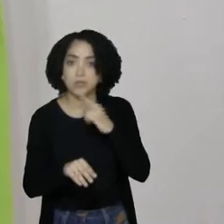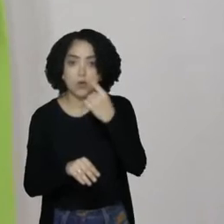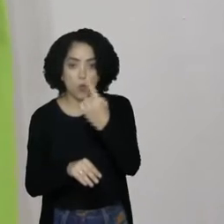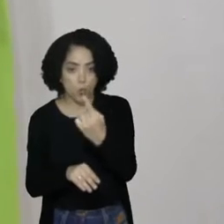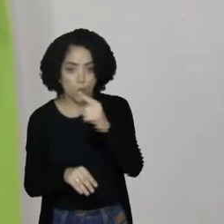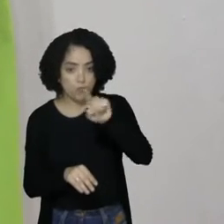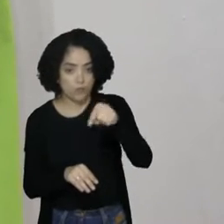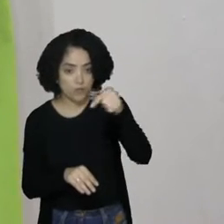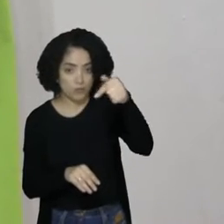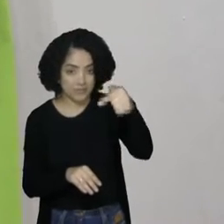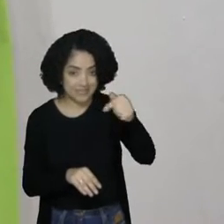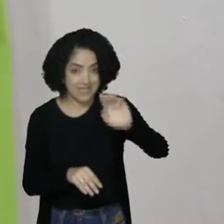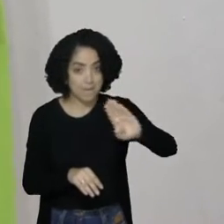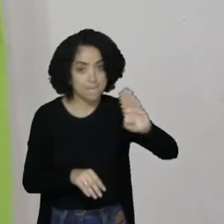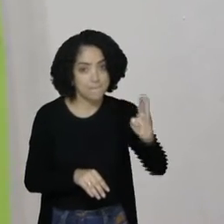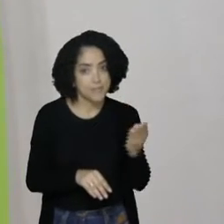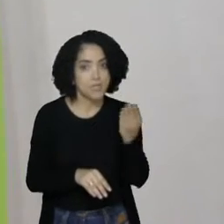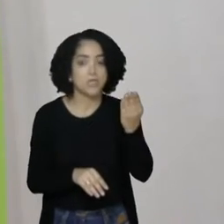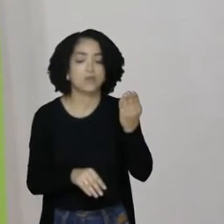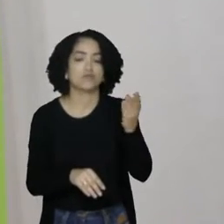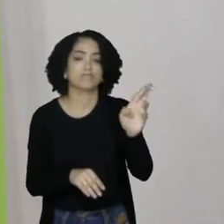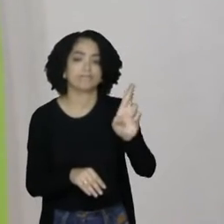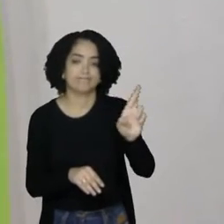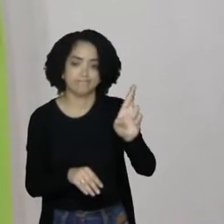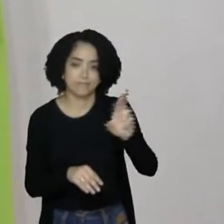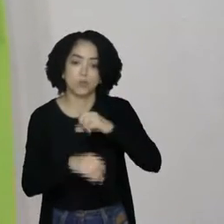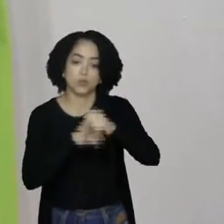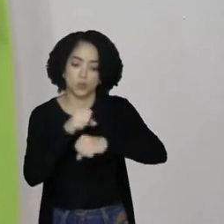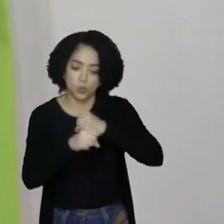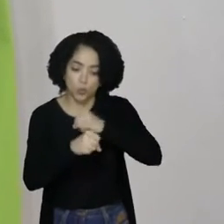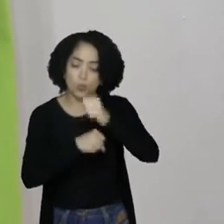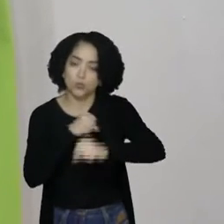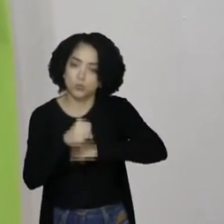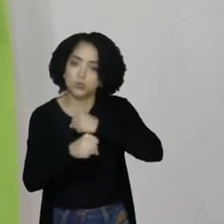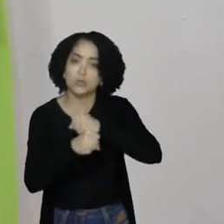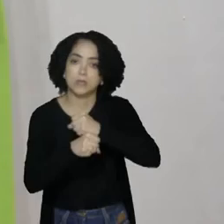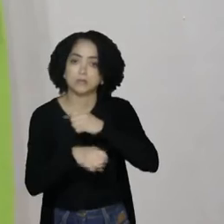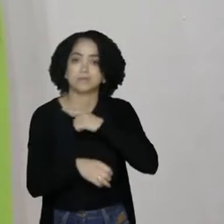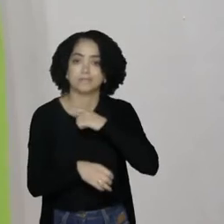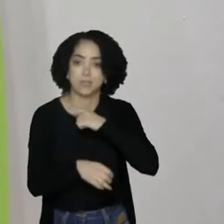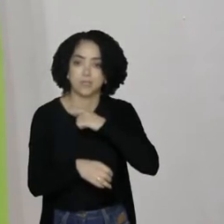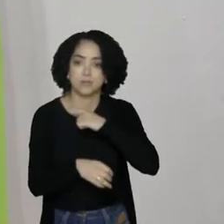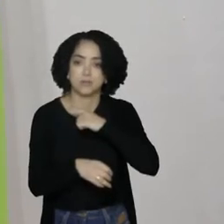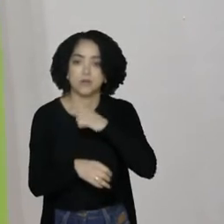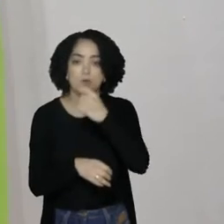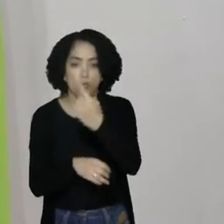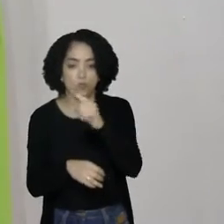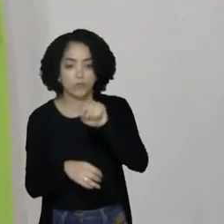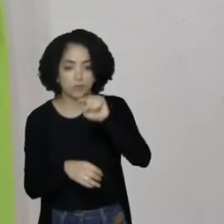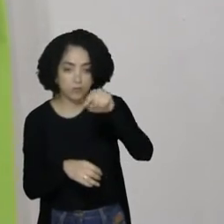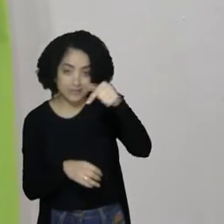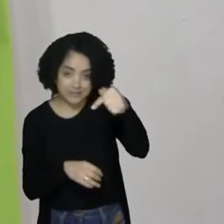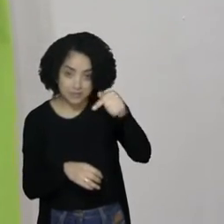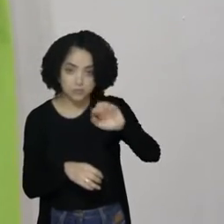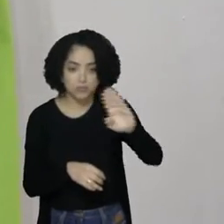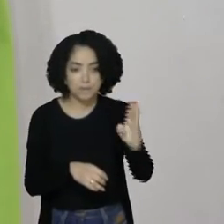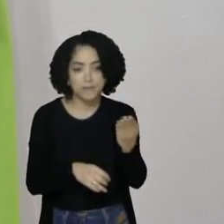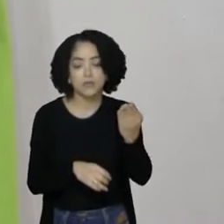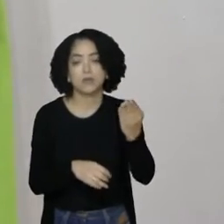1,7 bilhão por ano. 1,7 bilhão por ano.